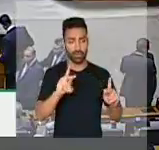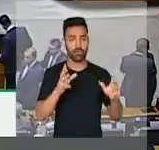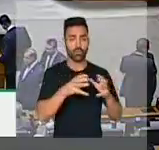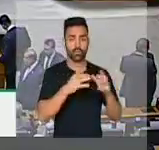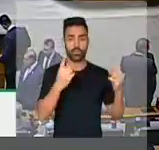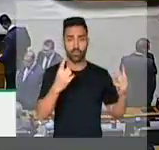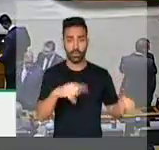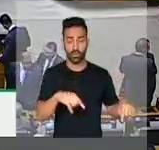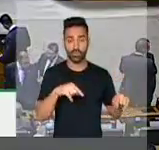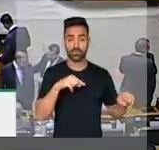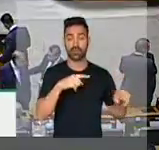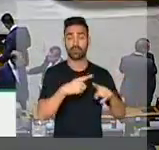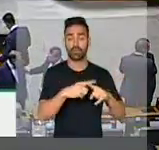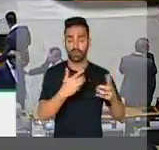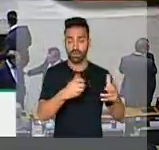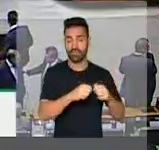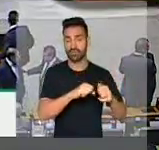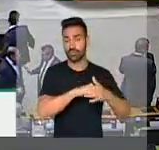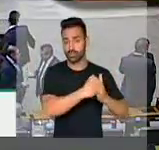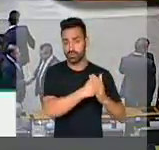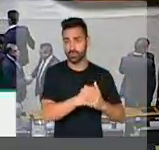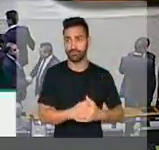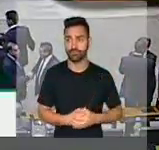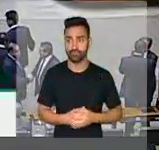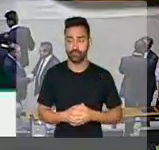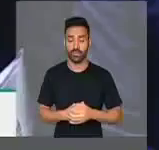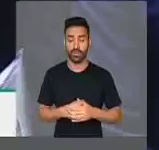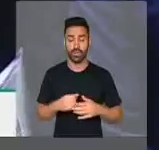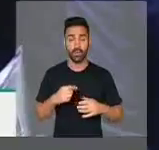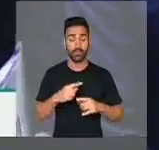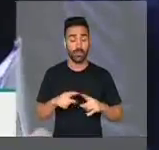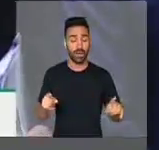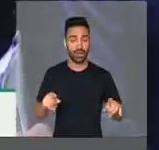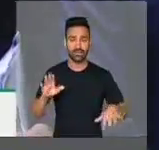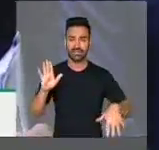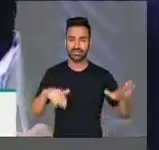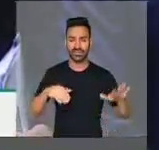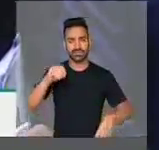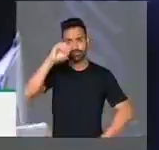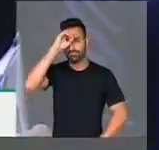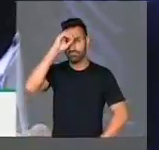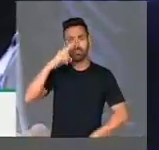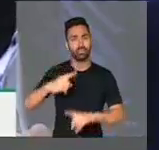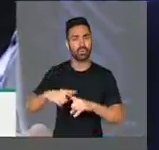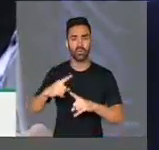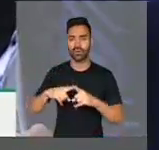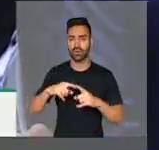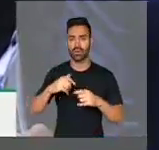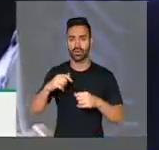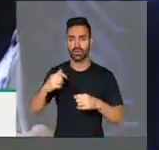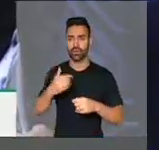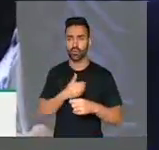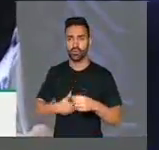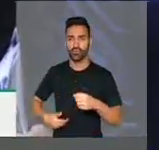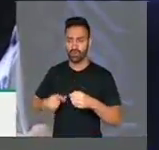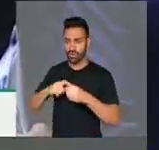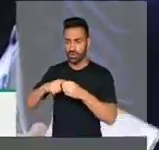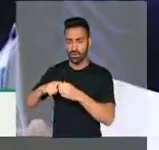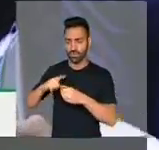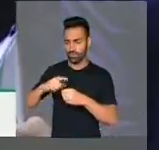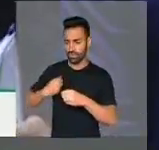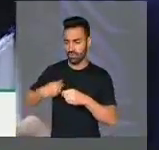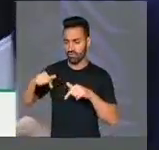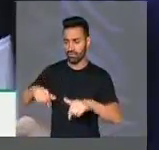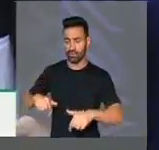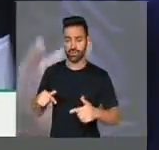ao fazer a obstrução. O que às vezes não dá para entender é porque a base do governo não está aqui presente para a